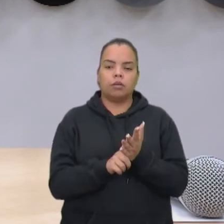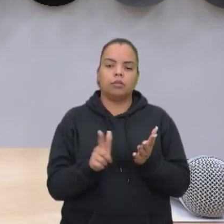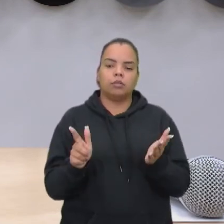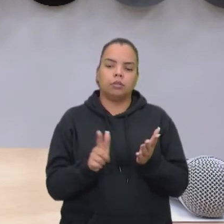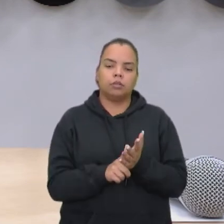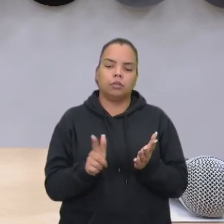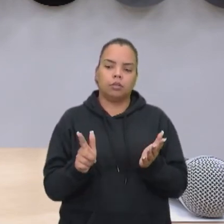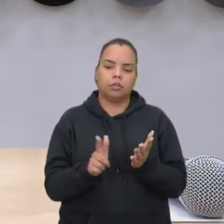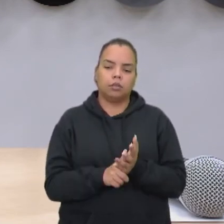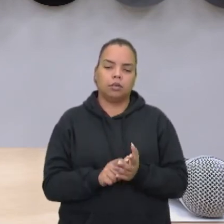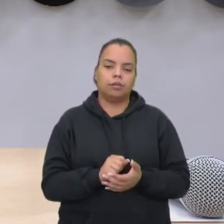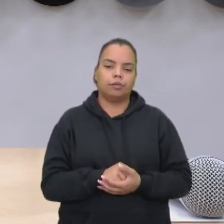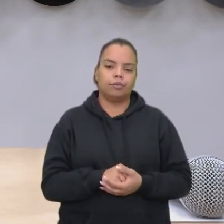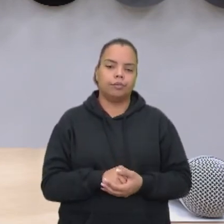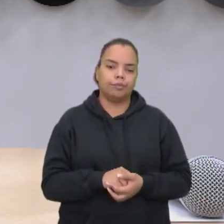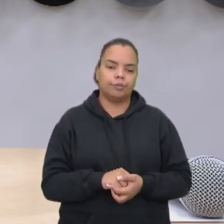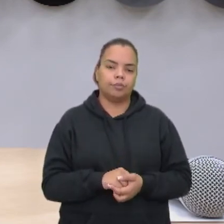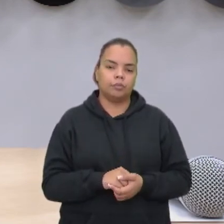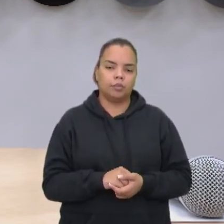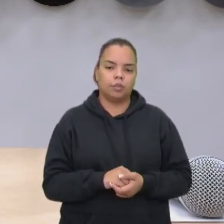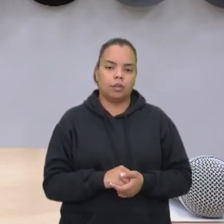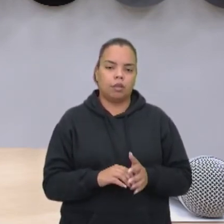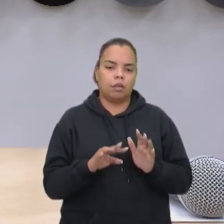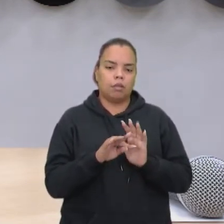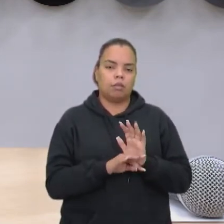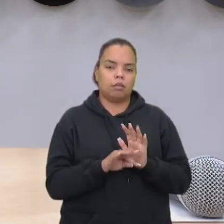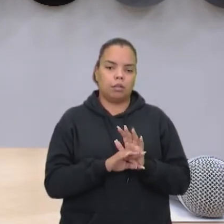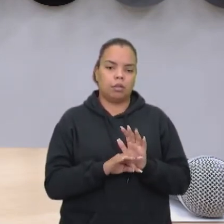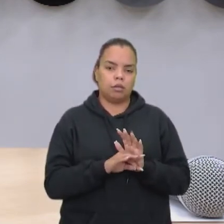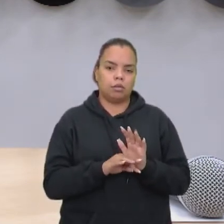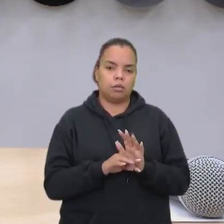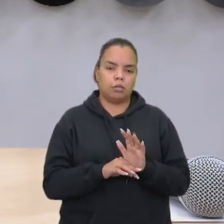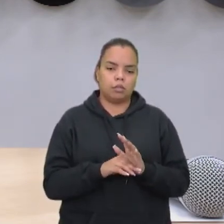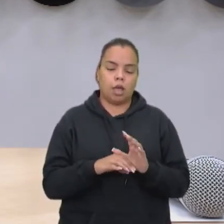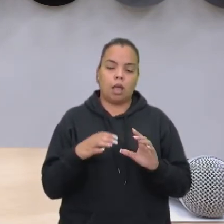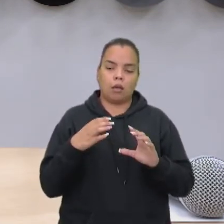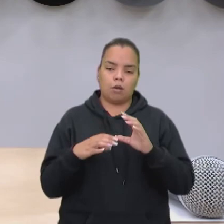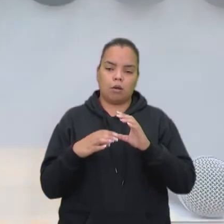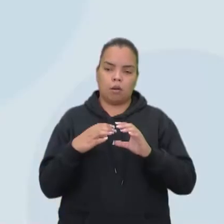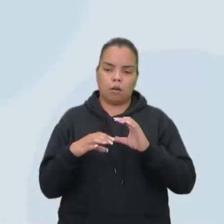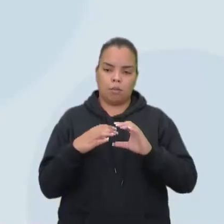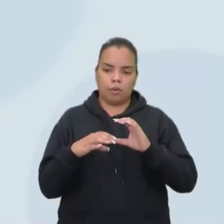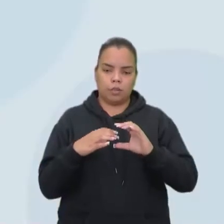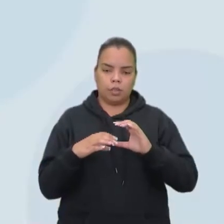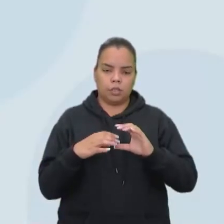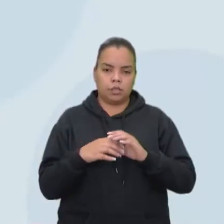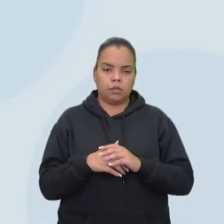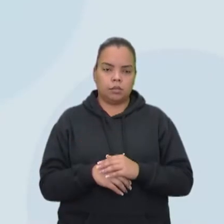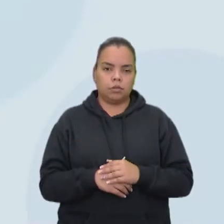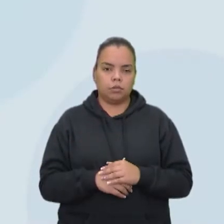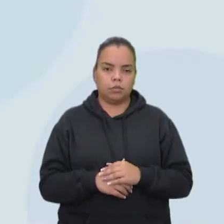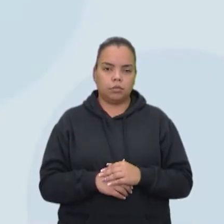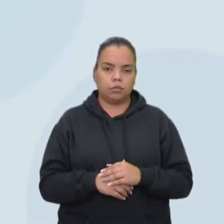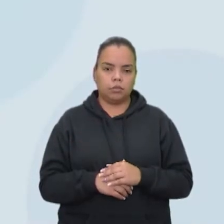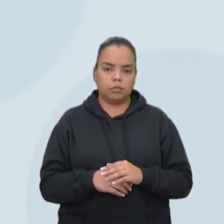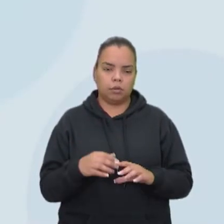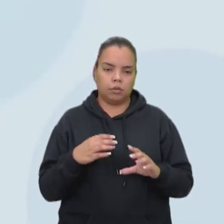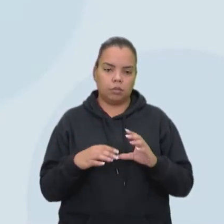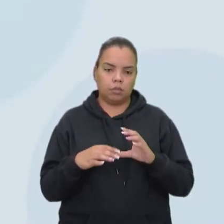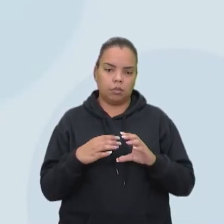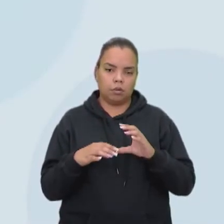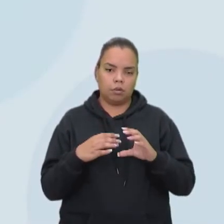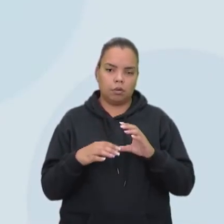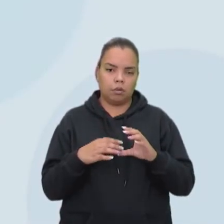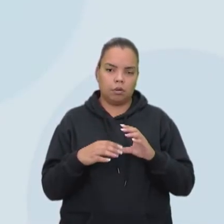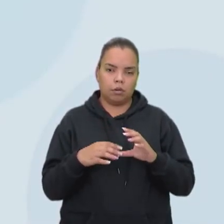todos já conhecem, né? Eu nem vou precisar ler o texto todo, mas é o meio de comunicação que pode pôr na tela para eles, ó, só para vocês verem, que